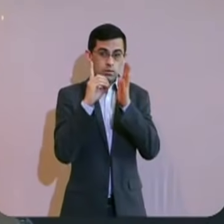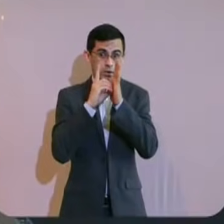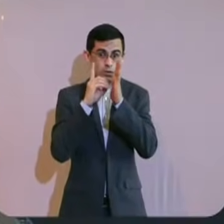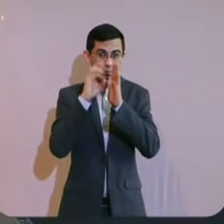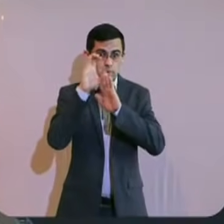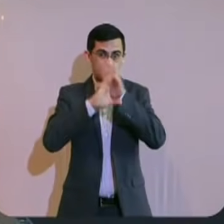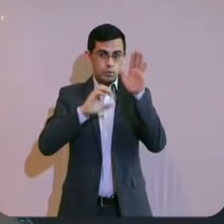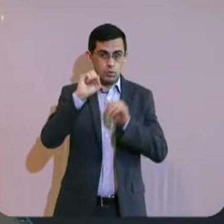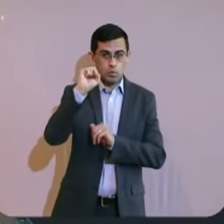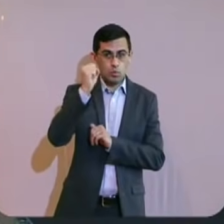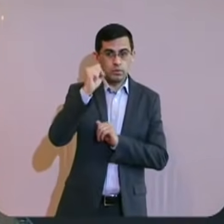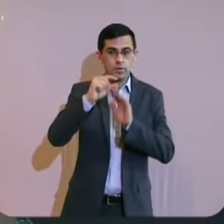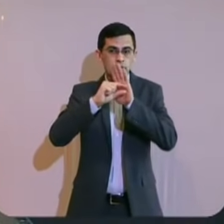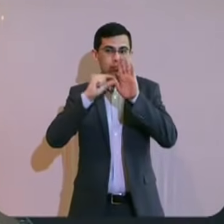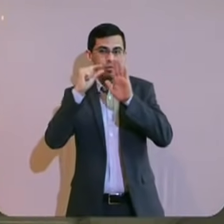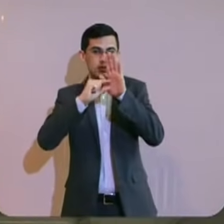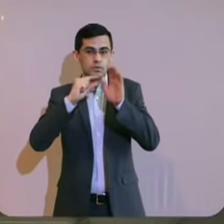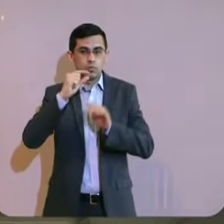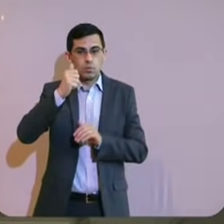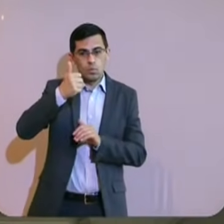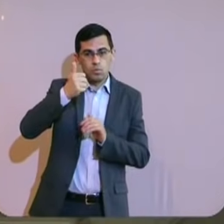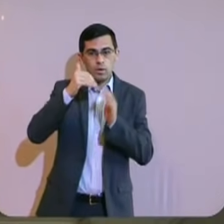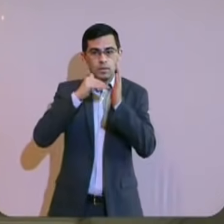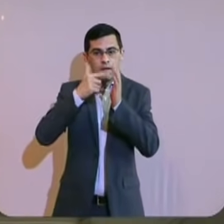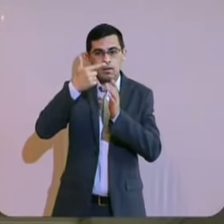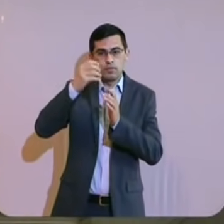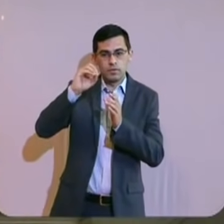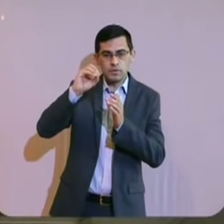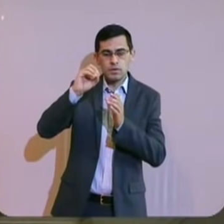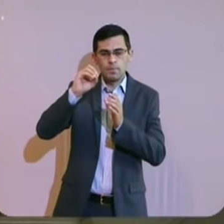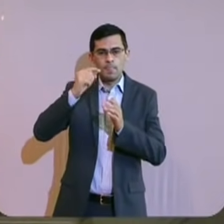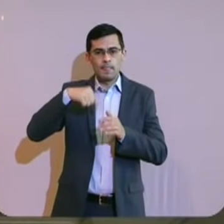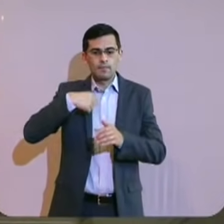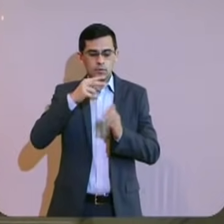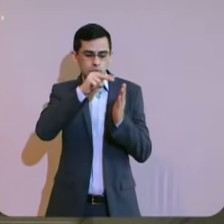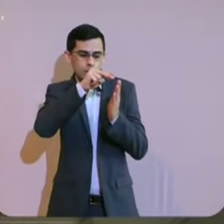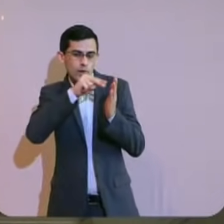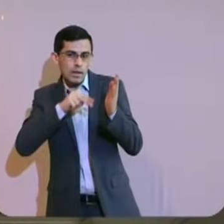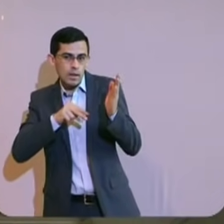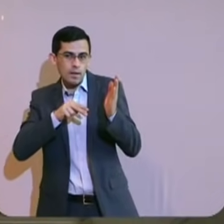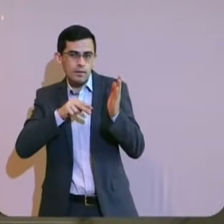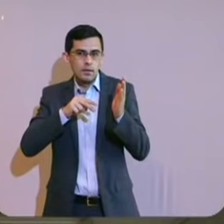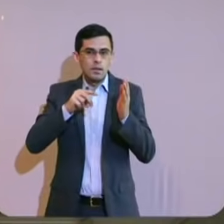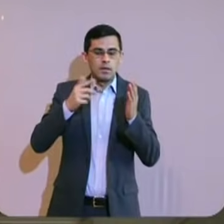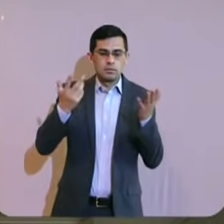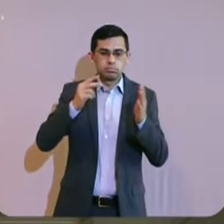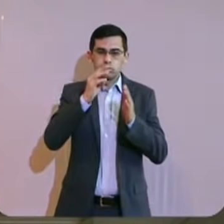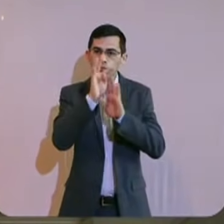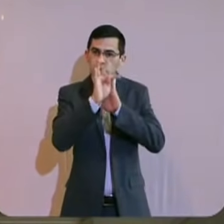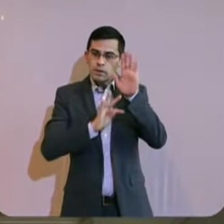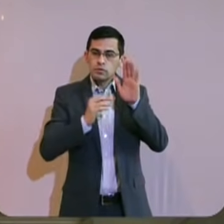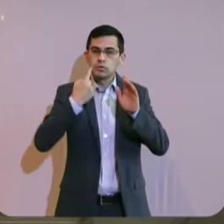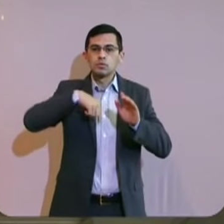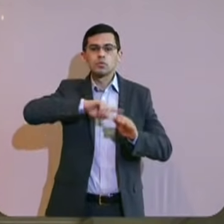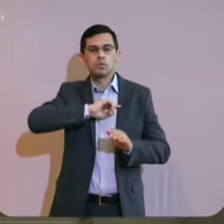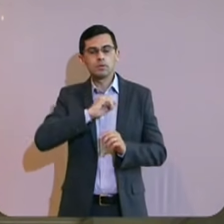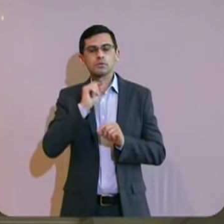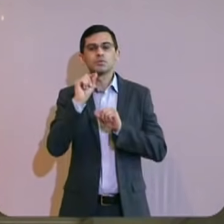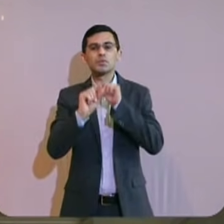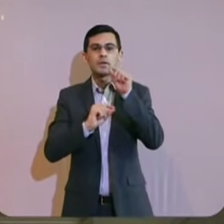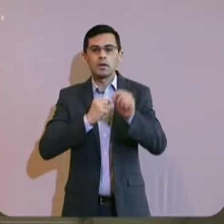Deuteronômio 8, versículos de 1 a 20. Daqui a pouquinho eu vou ler parte desse texto e a gente vai